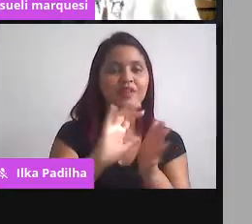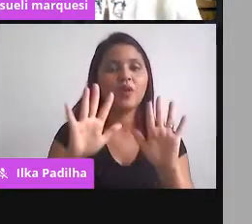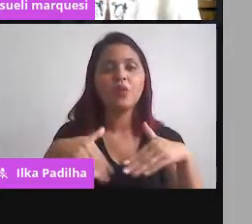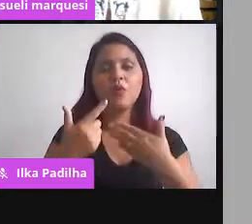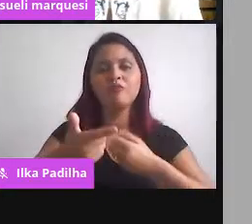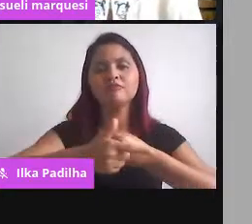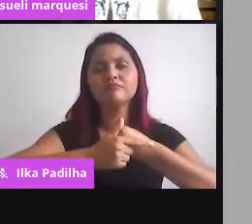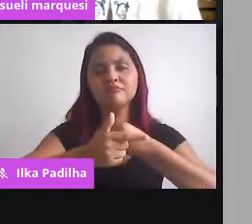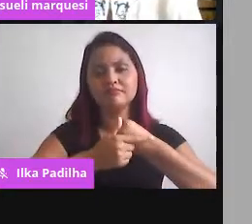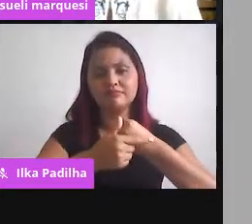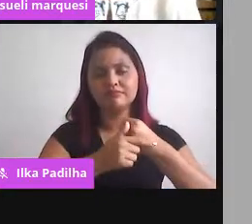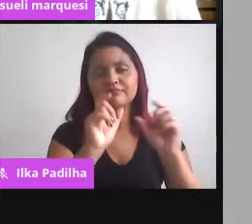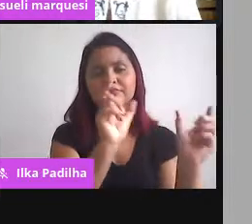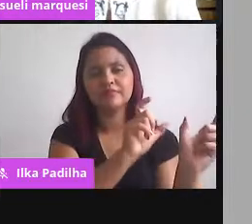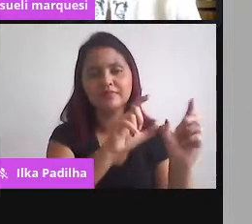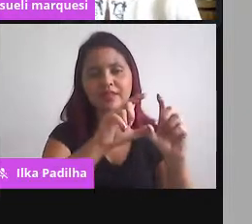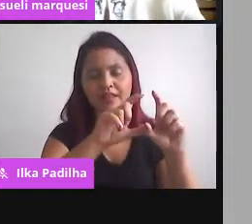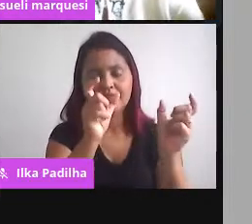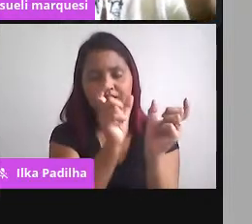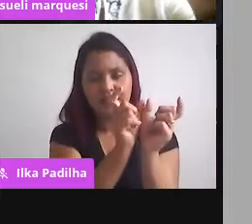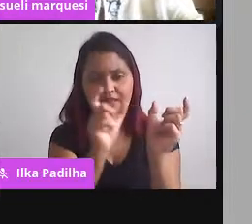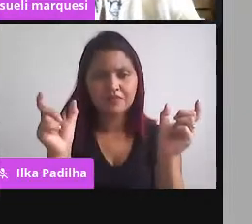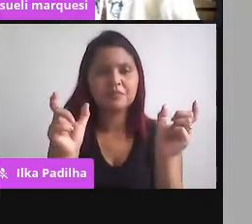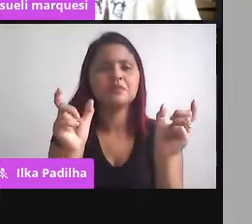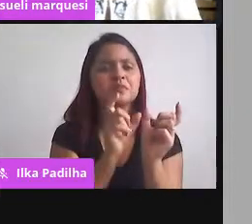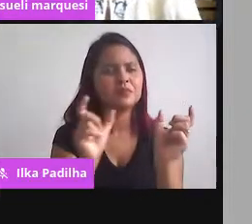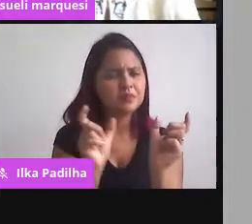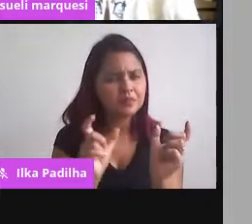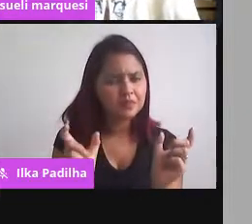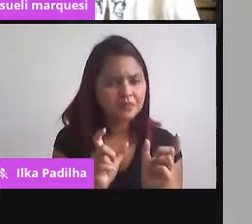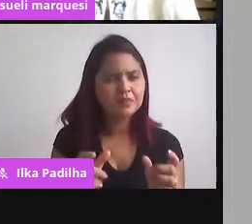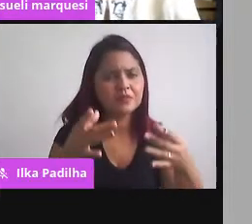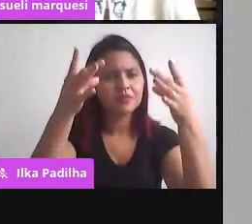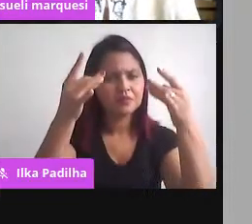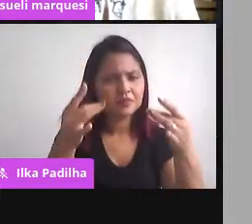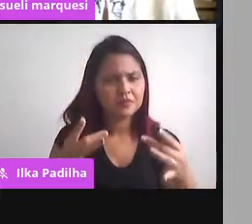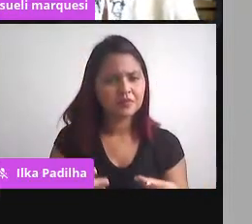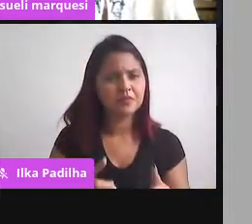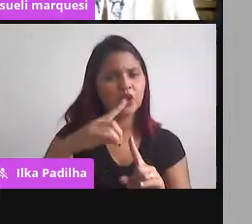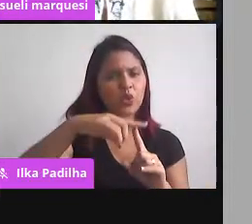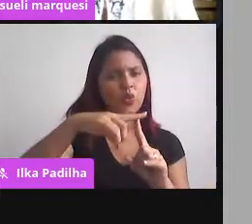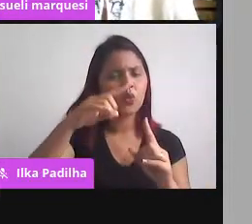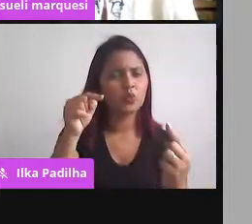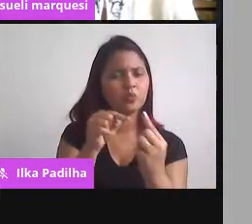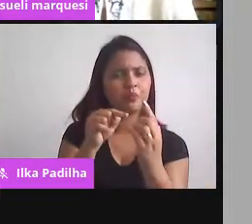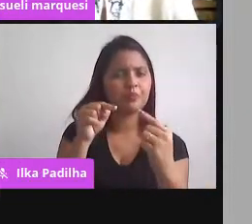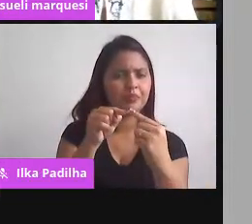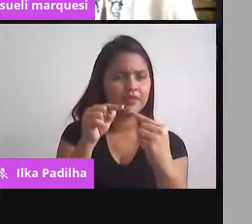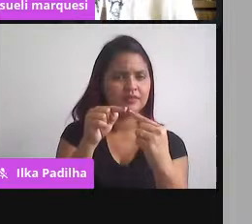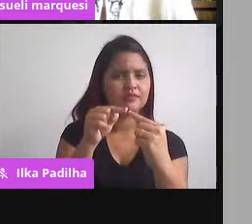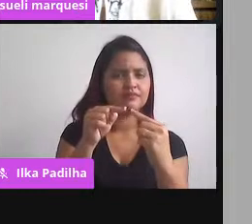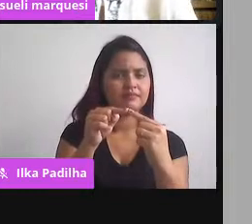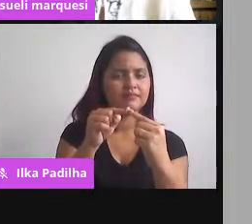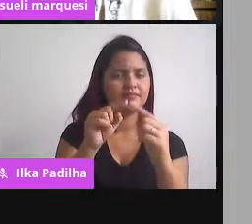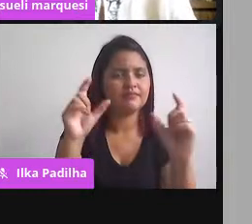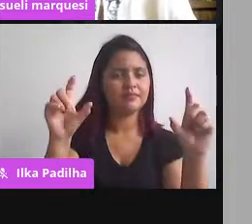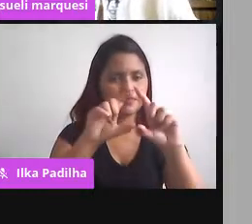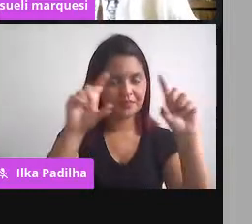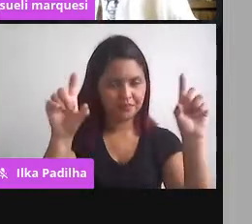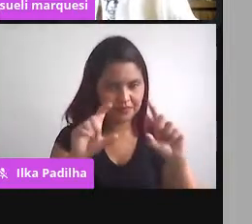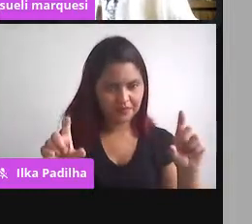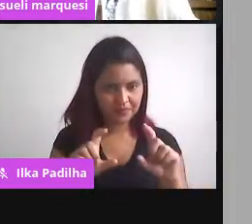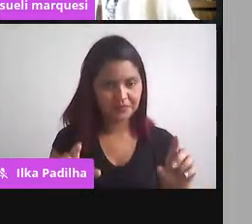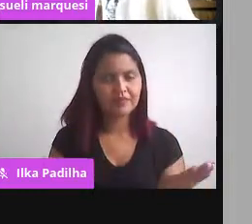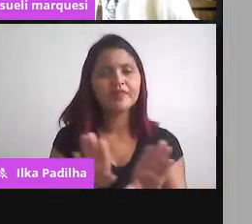dessas sequências também descritivas nesse tipo de sentença. Uma outra pesquisa que eu fiz, essa foi